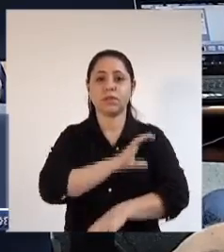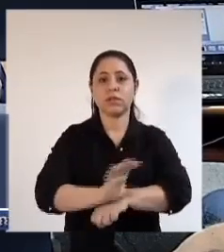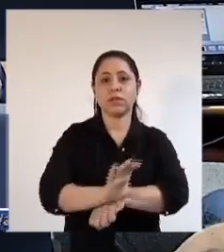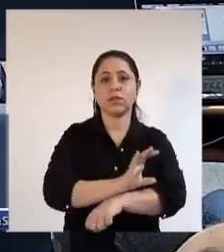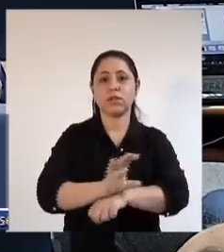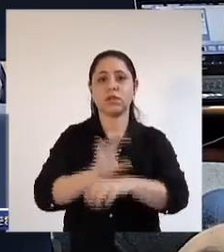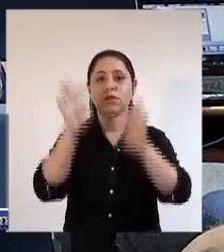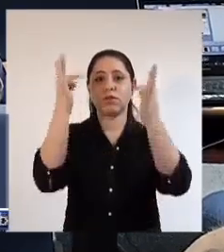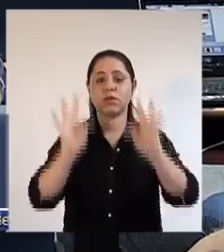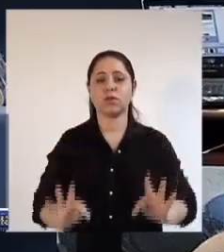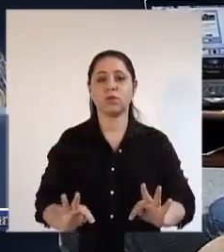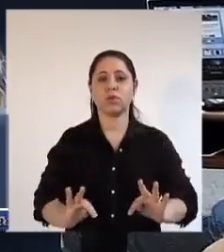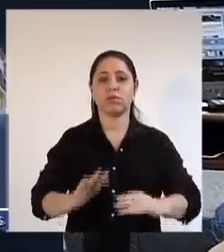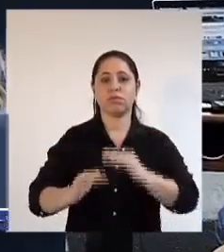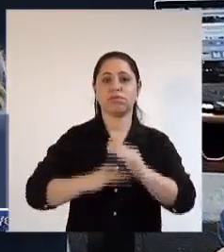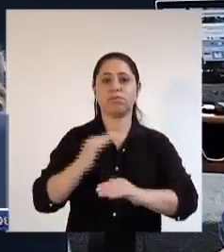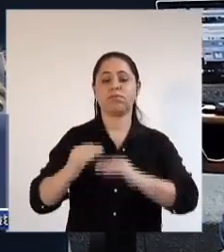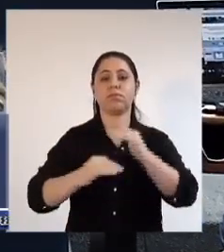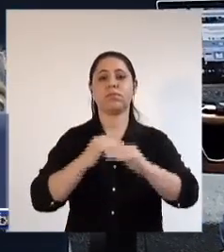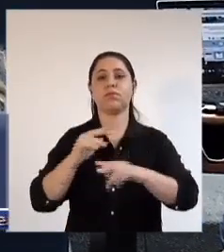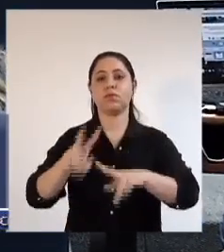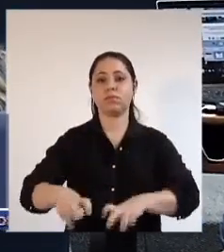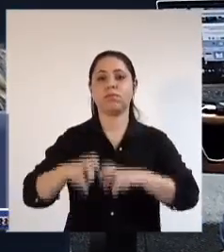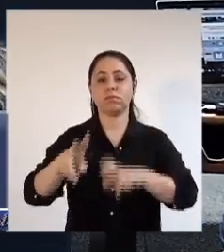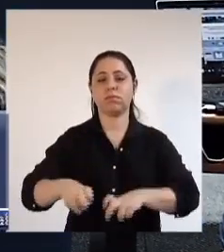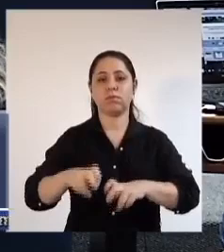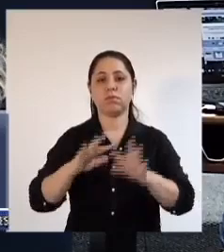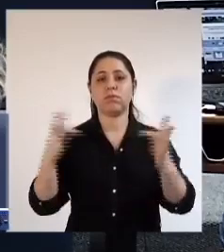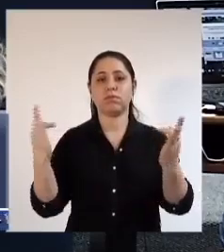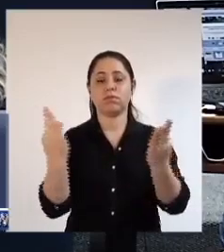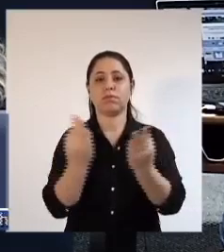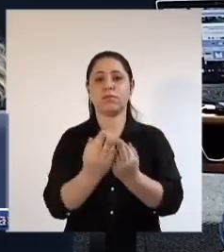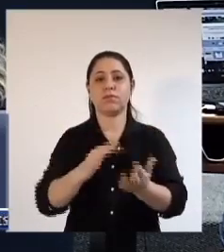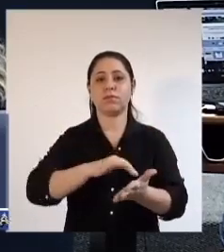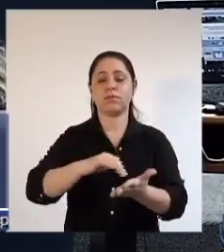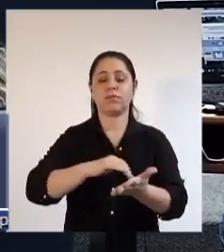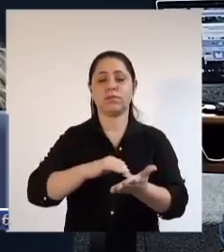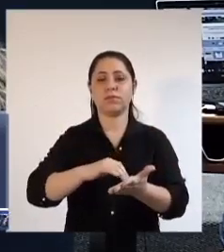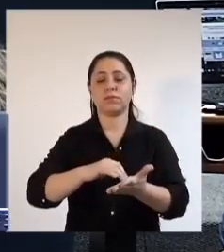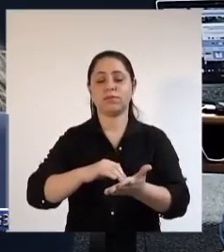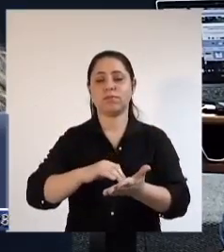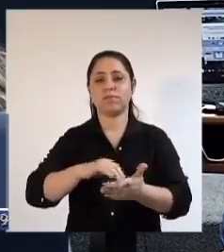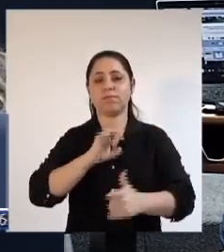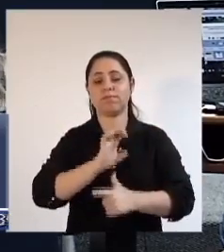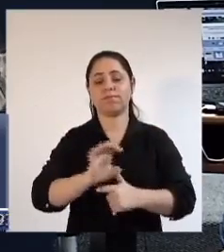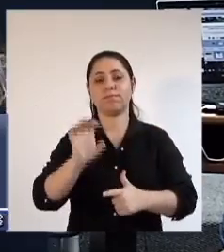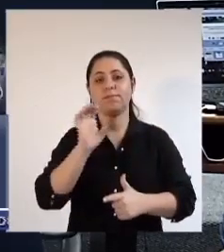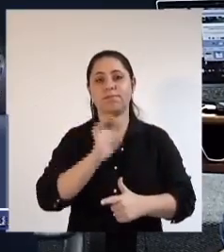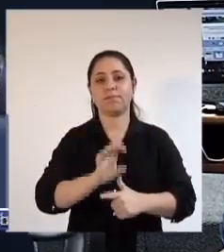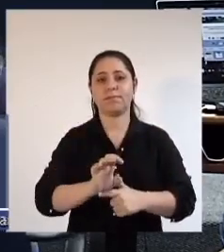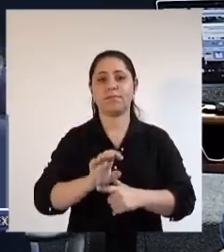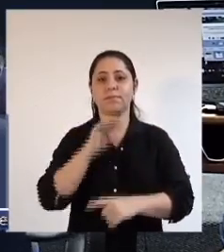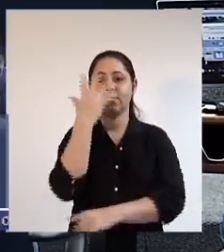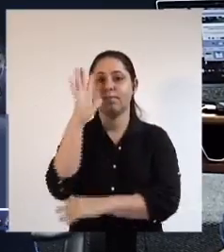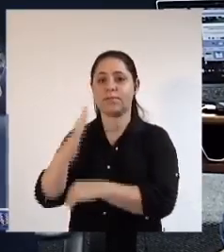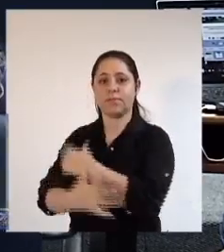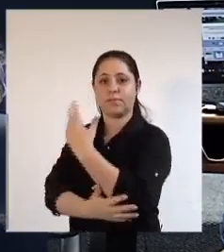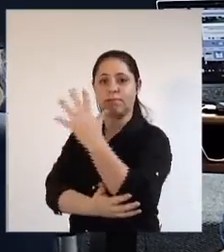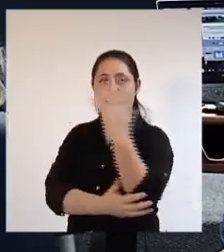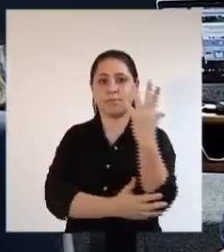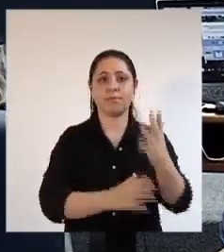produção e agricultura familiar da secretaria de estado de meio ambiente saudar aqui